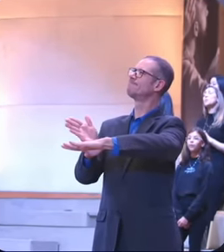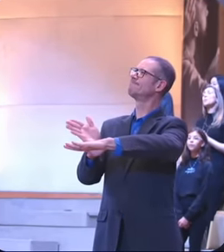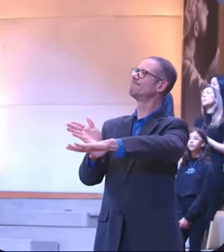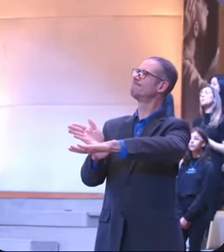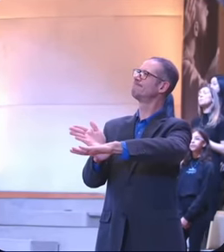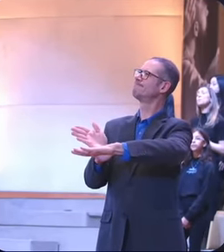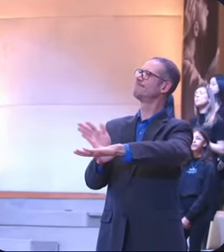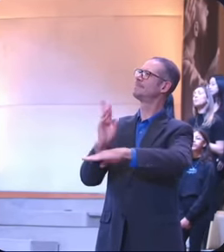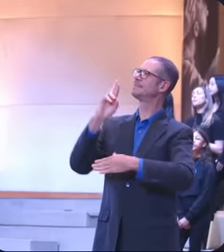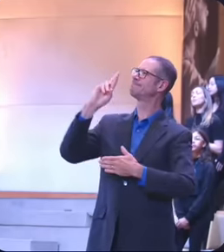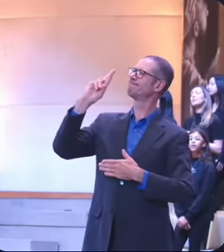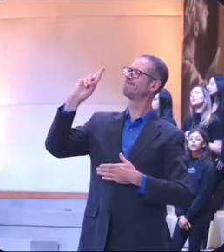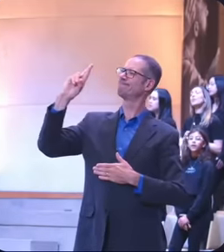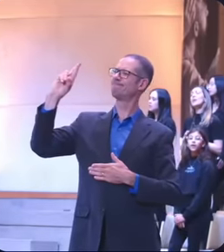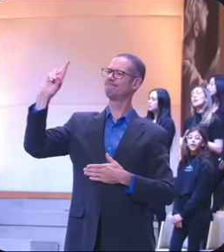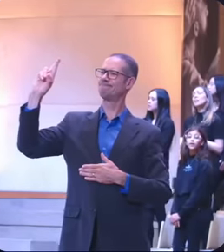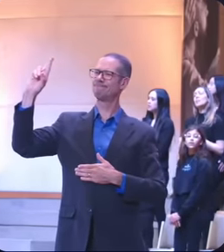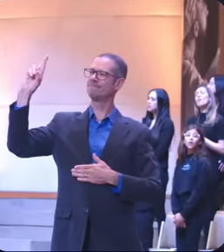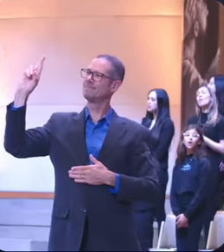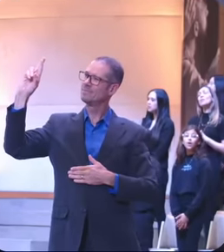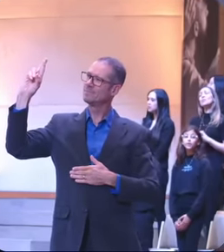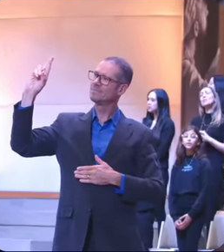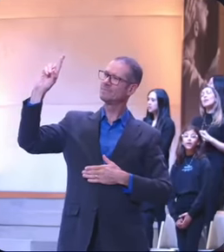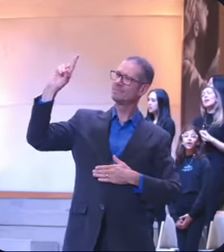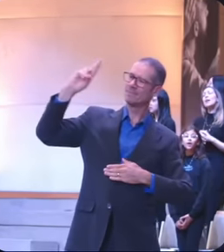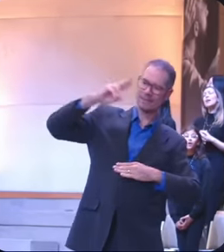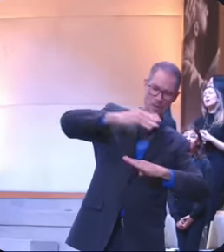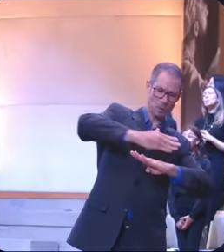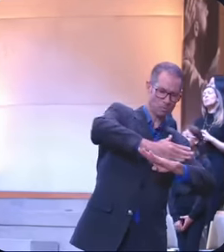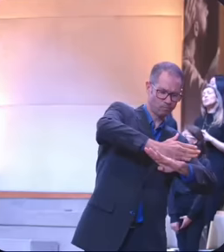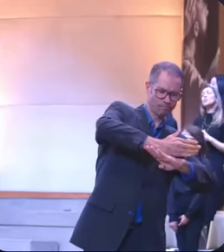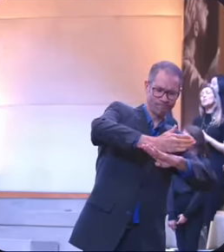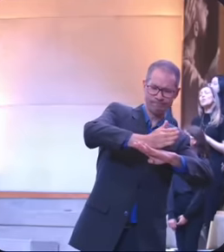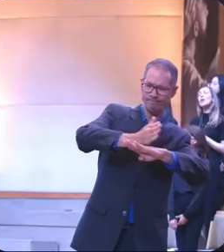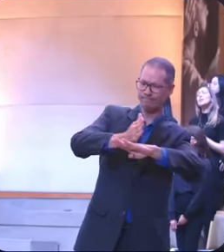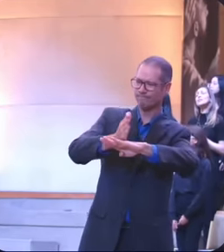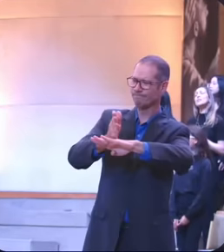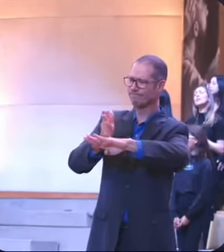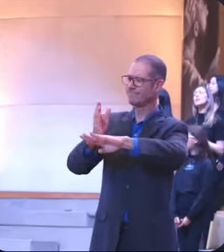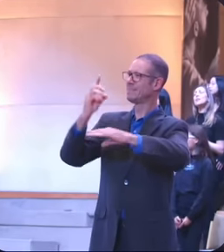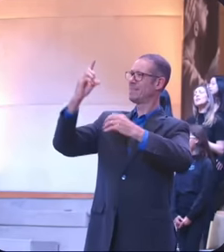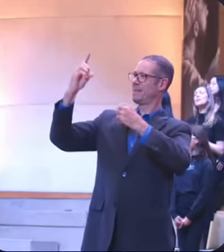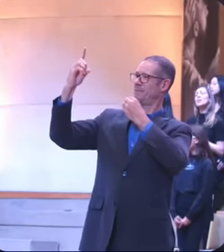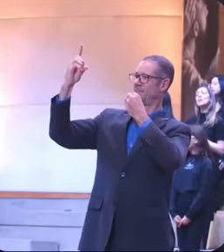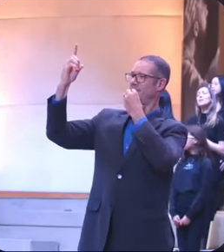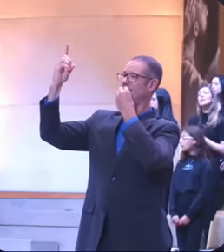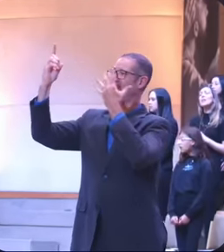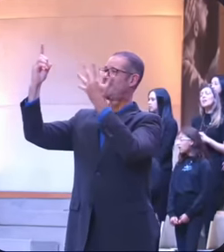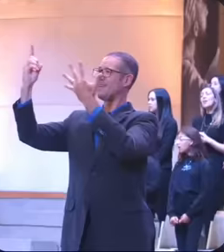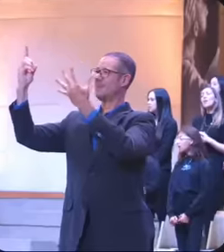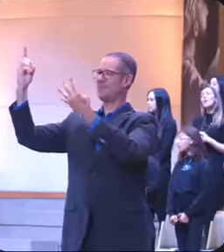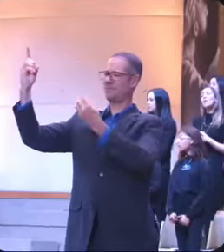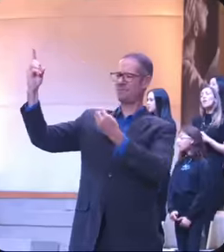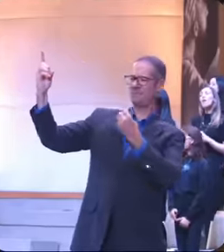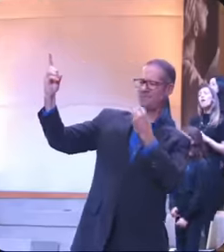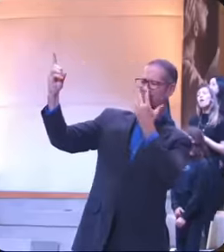tempo. Eu sei que és. Em todo tempo tu és